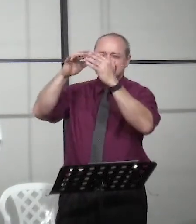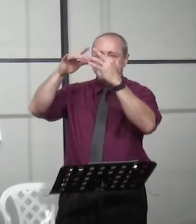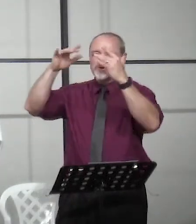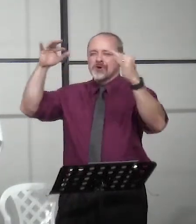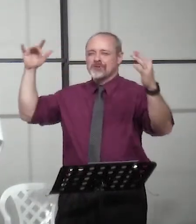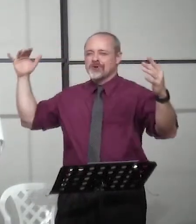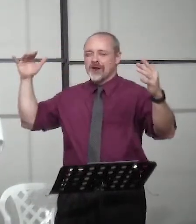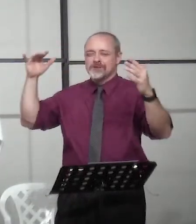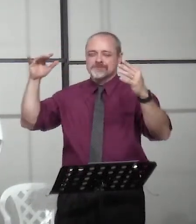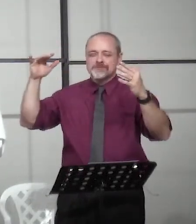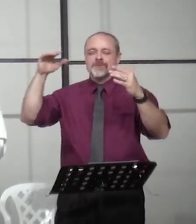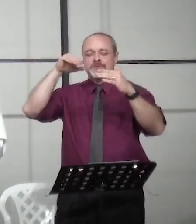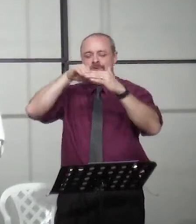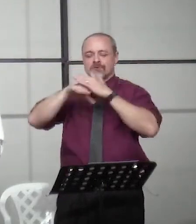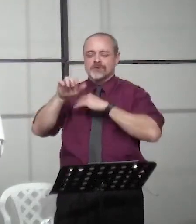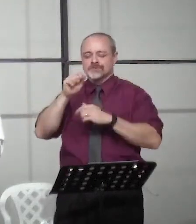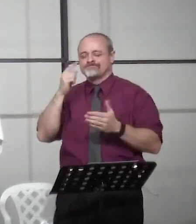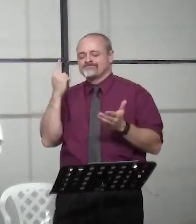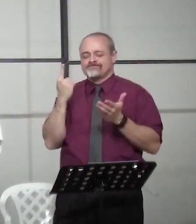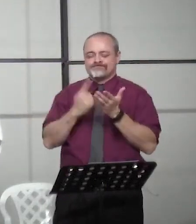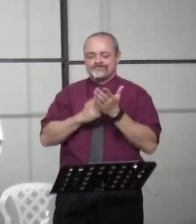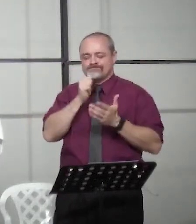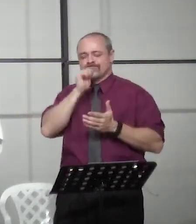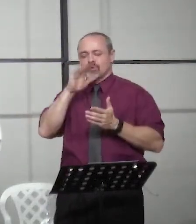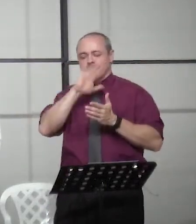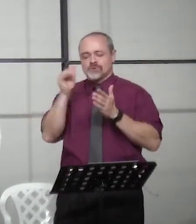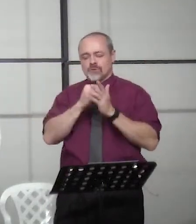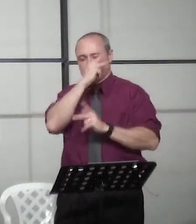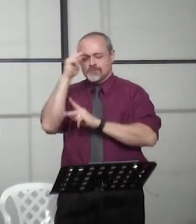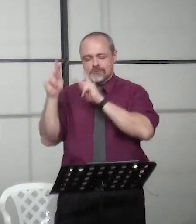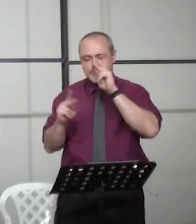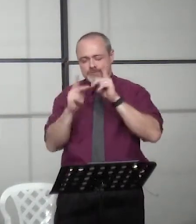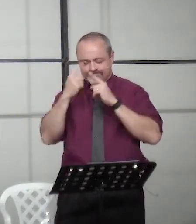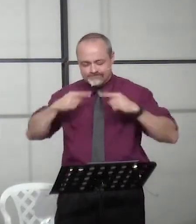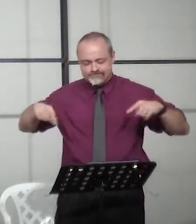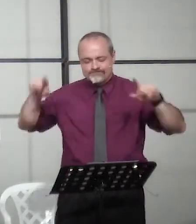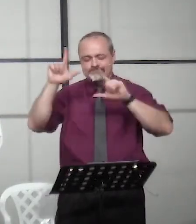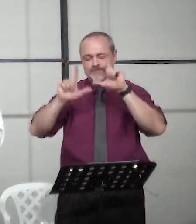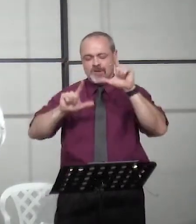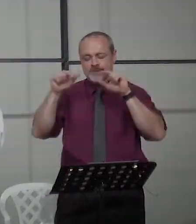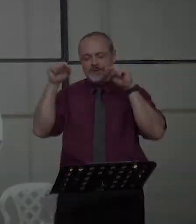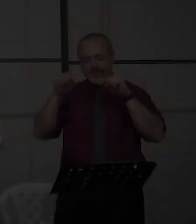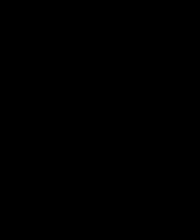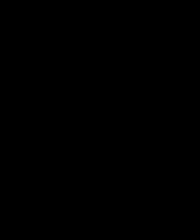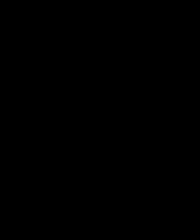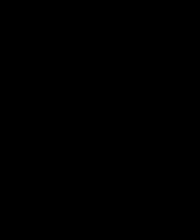glorificado em tudo isso e abençoe a cada pessoa aqui que assistiu a live e que está conosco.